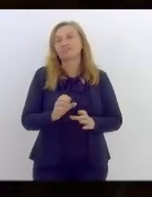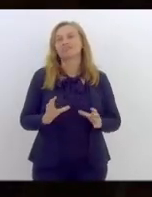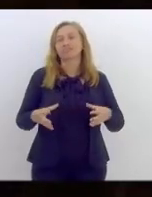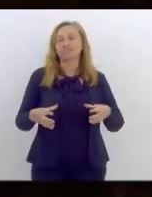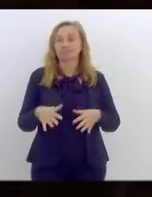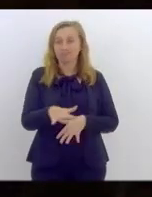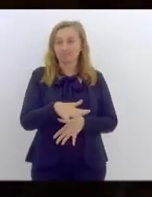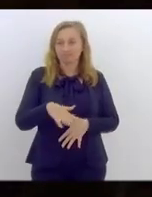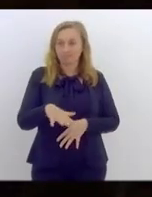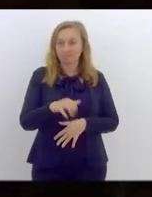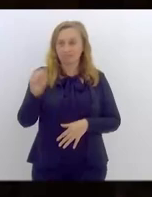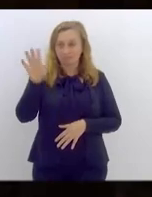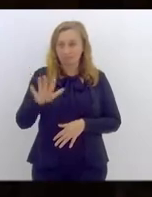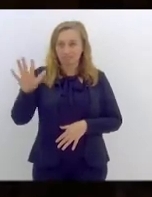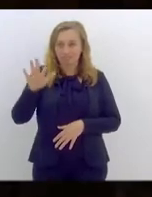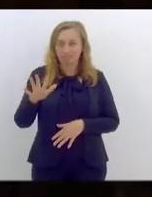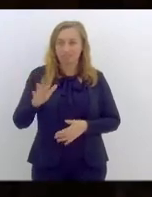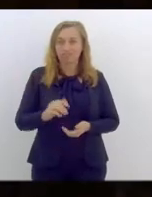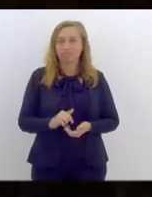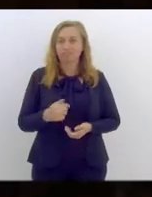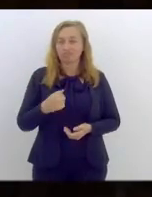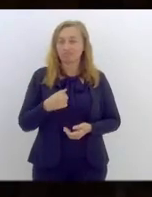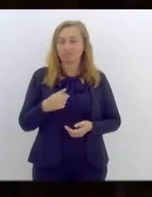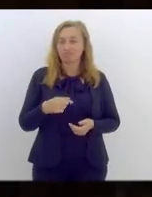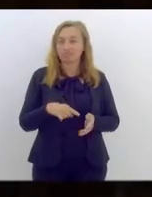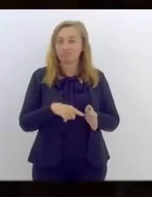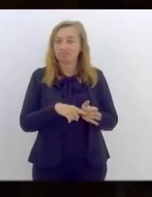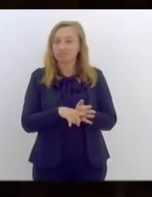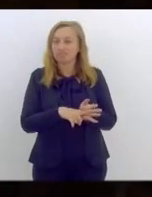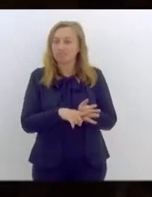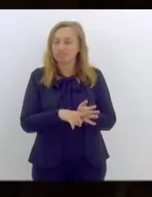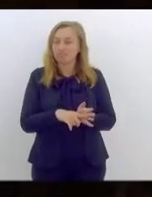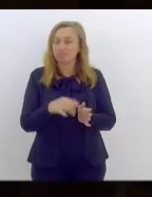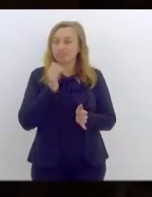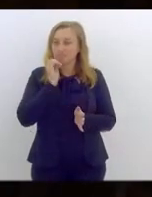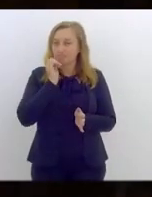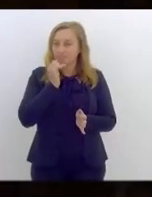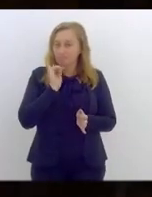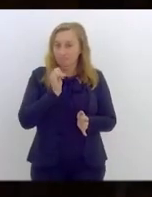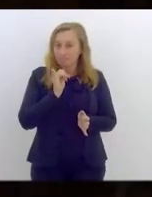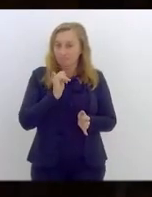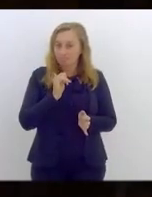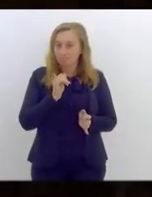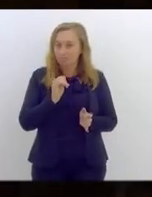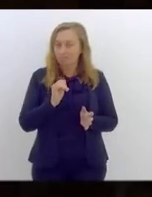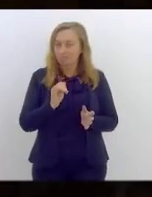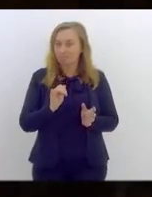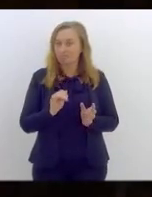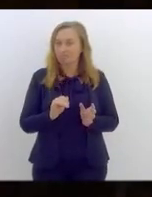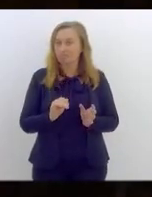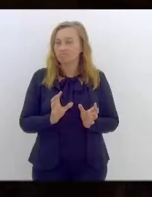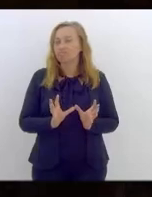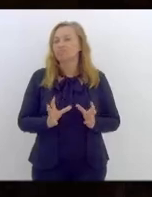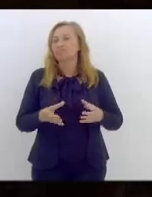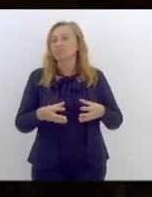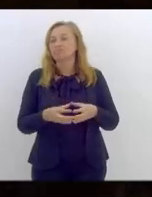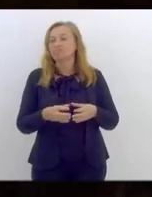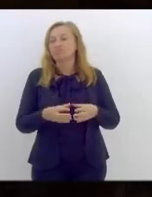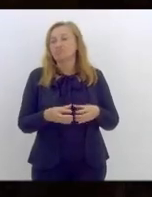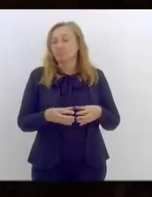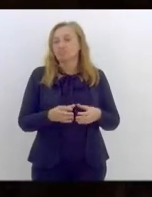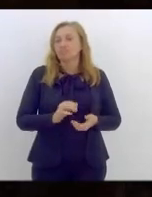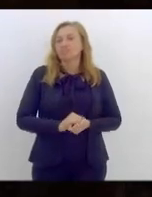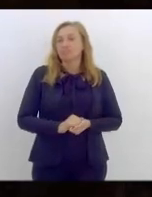Saúde. Eu fui revisora, uma das relatoras da revisão da Conferência de Durban. Fui relatora das